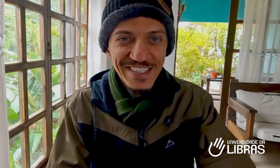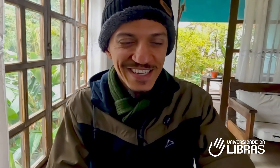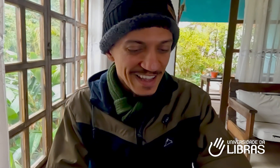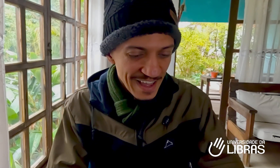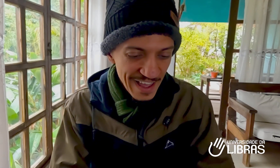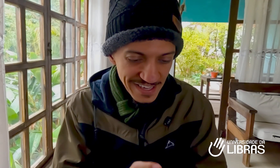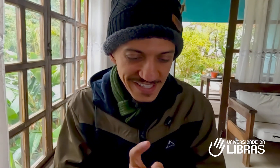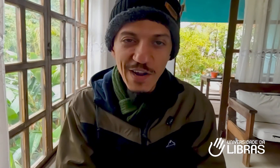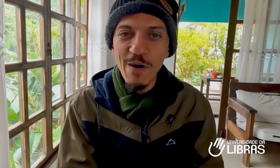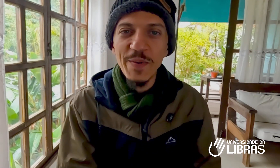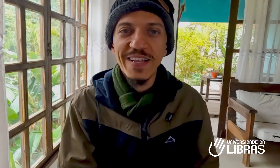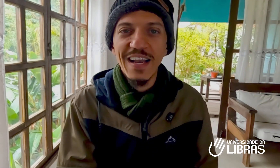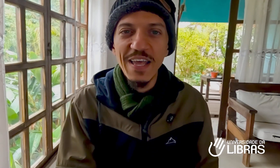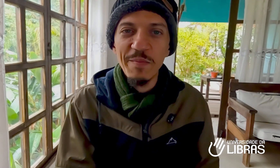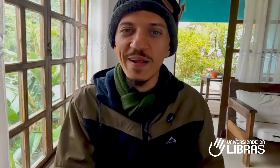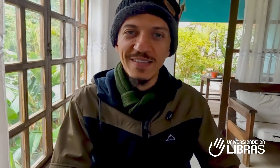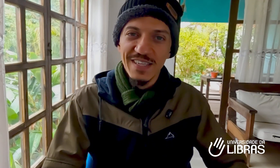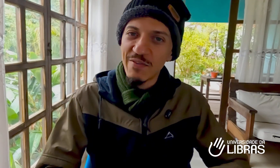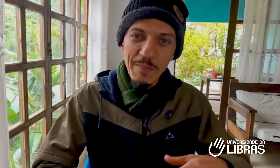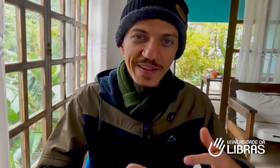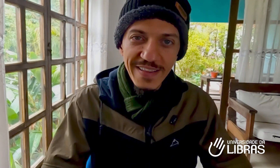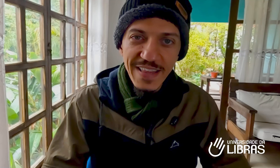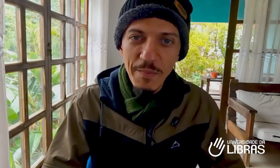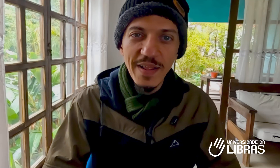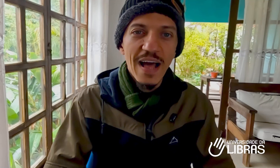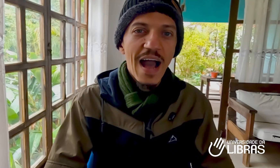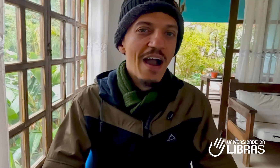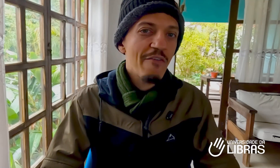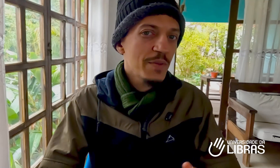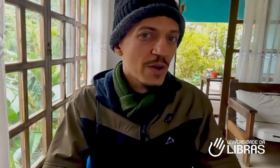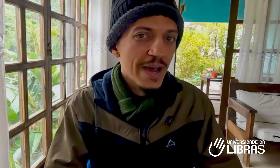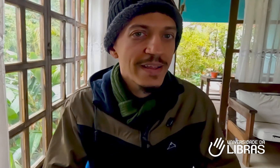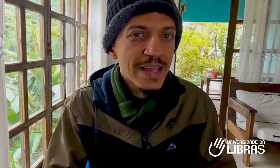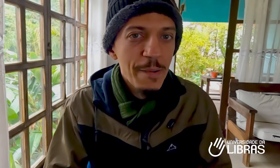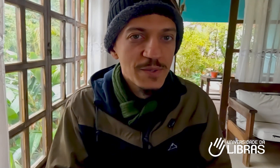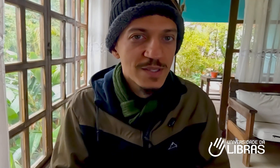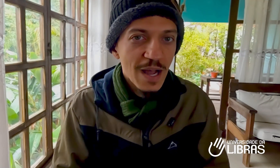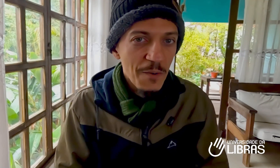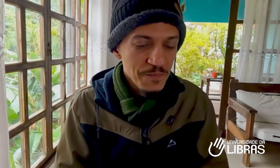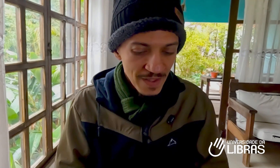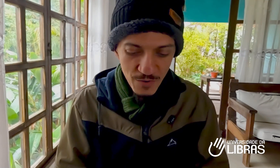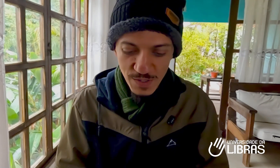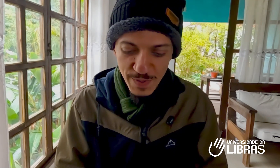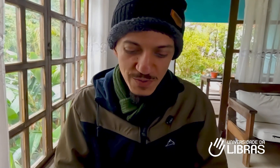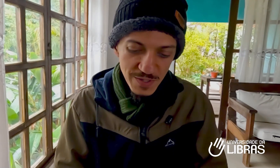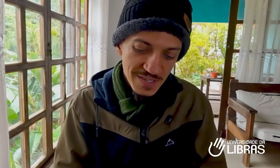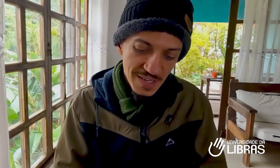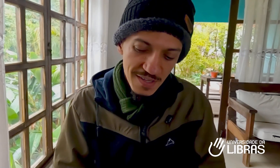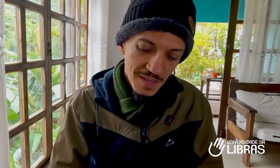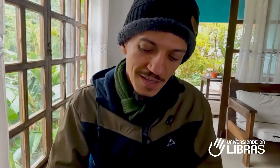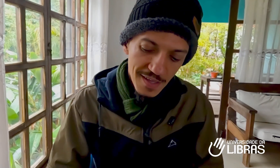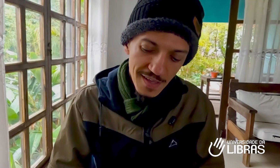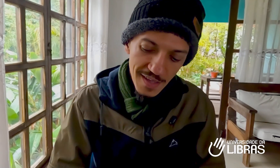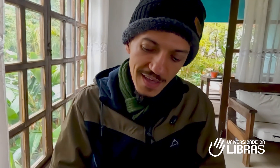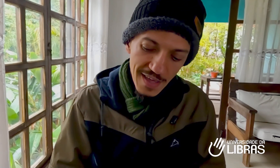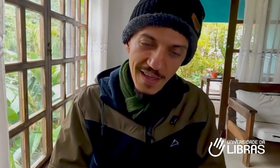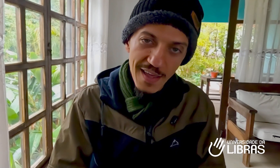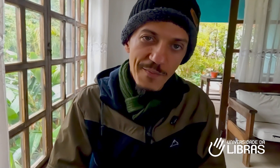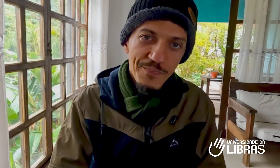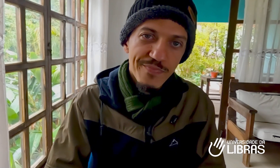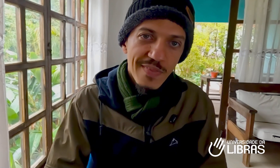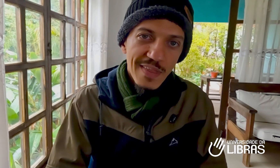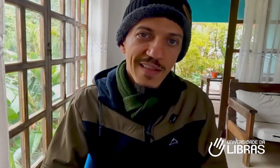né? De esse ano eu vou aprender a Libras, eu vou aprender a interpretar, vou me tornar intérprete e tal. Algumas pessoas dizem que